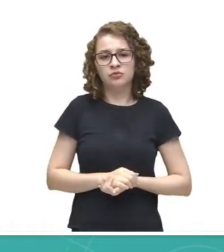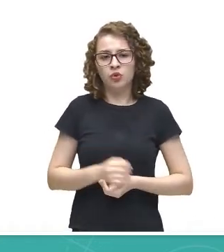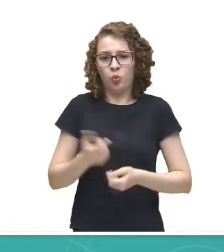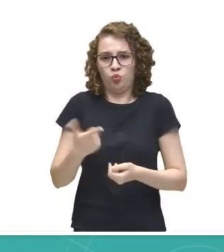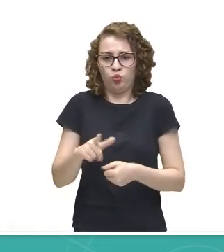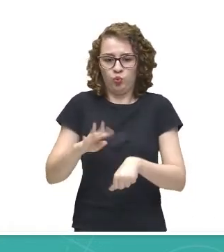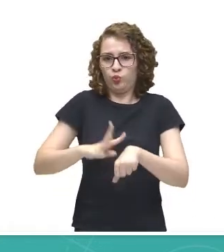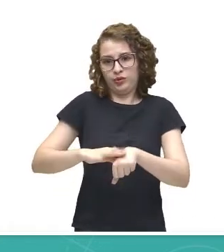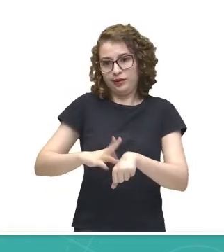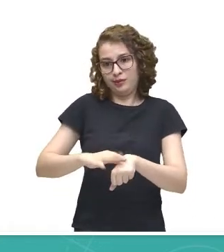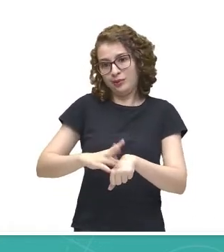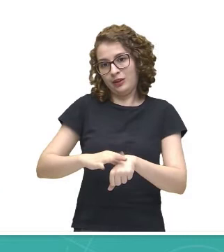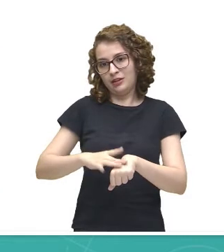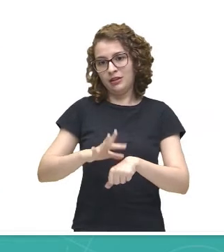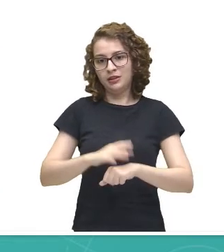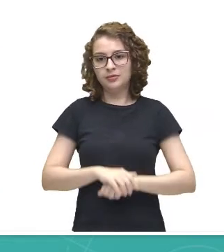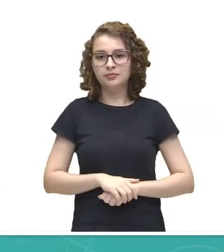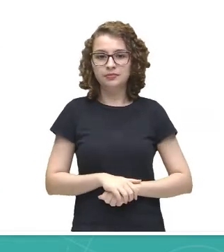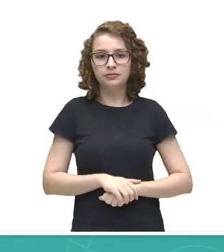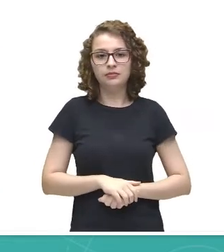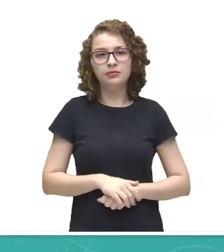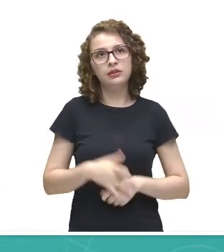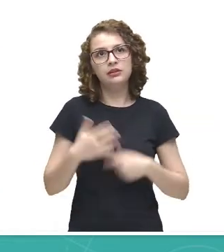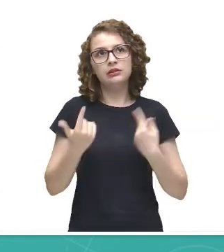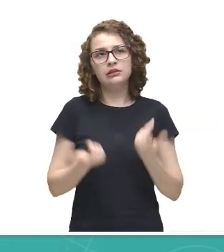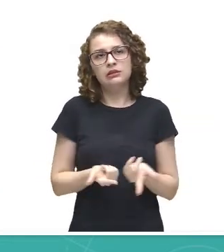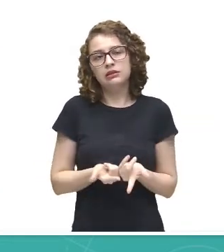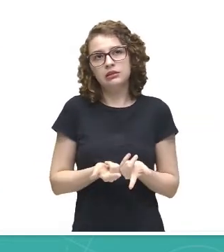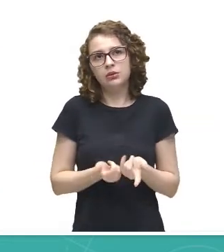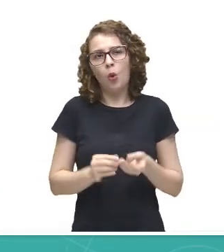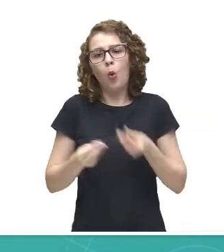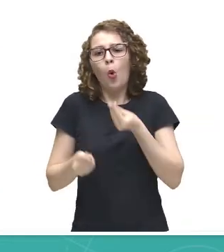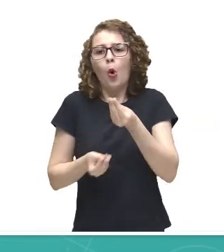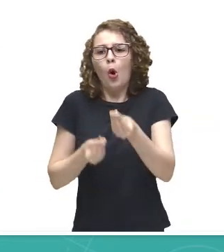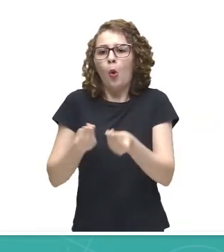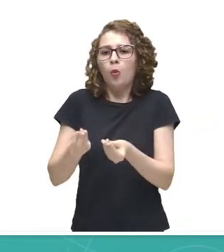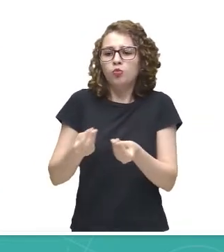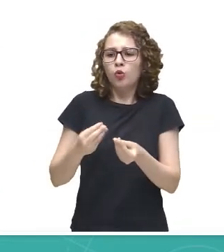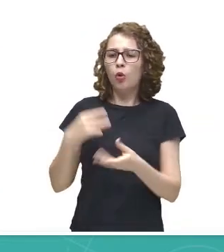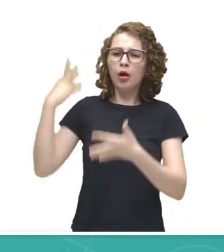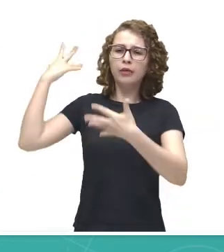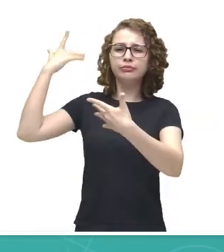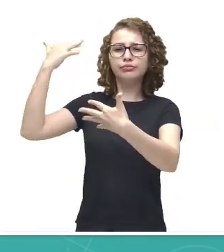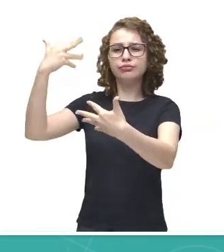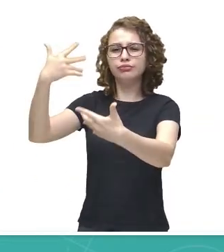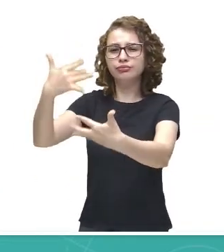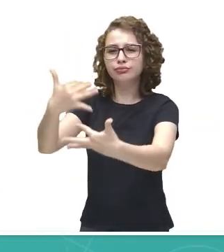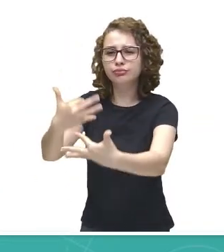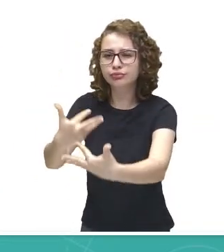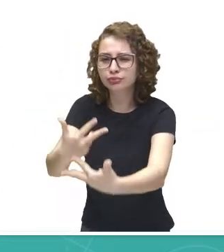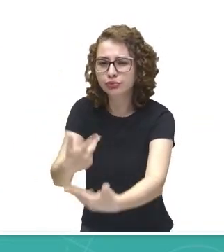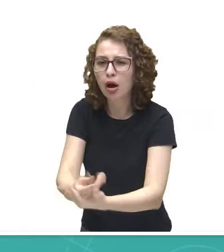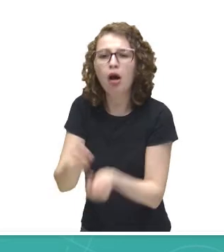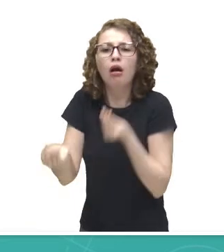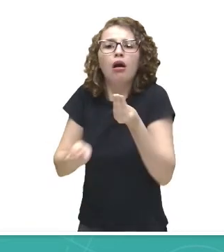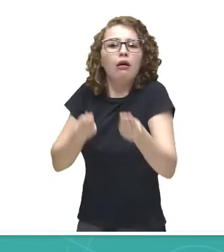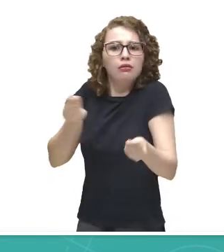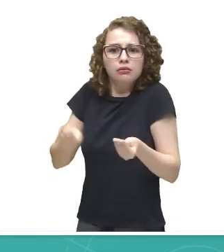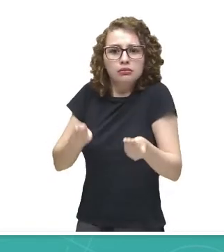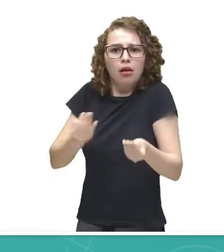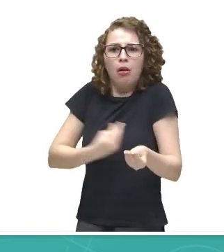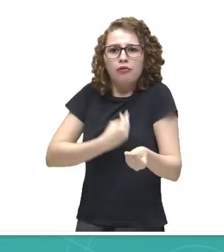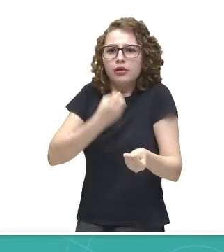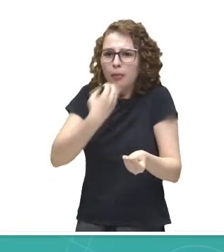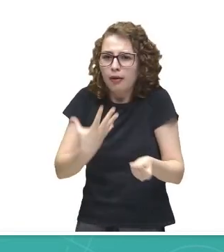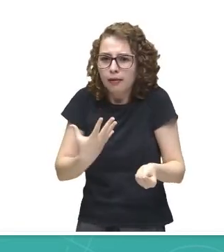manifestação doentia. E aí vocês devem se perguntar: qual é o caminho então para a longevidade? Eu já venho dando spoiler para vocês aí durante a